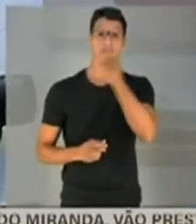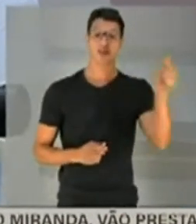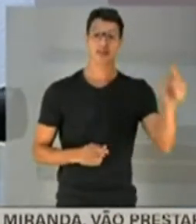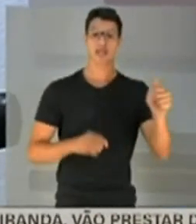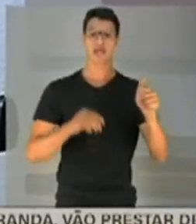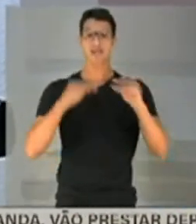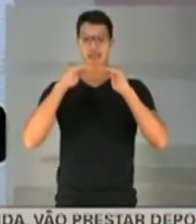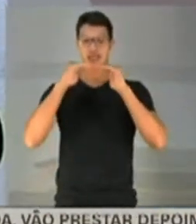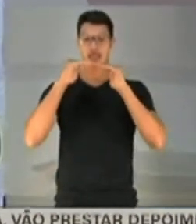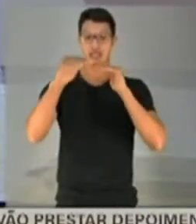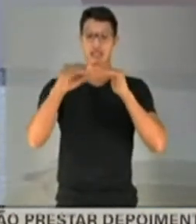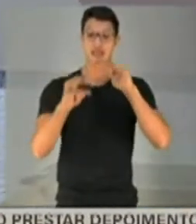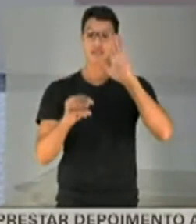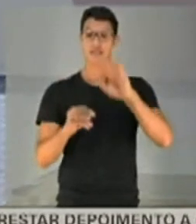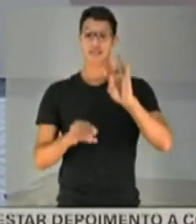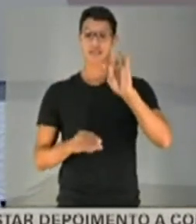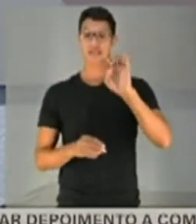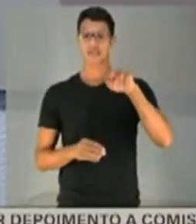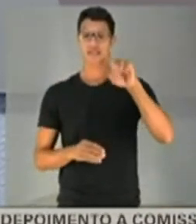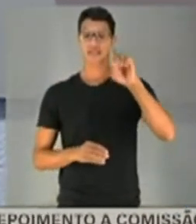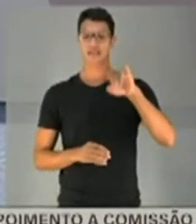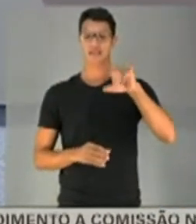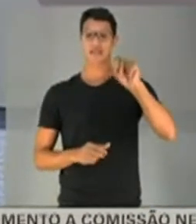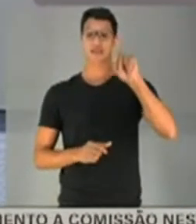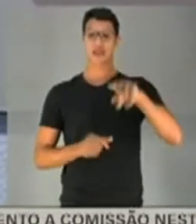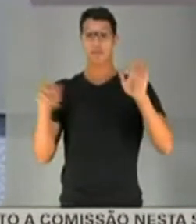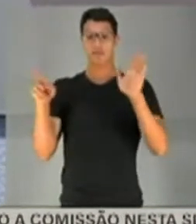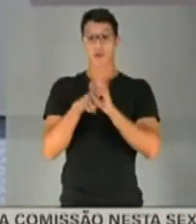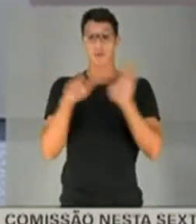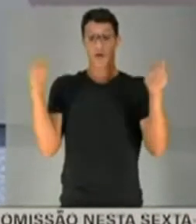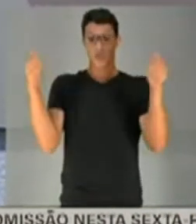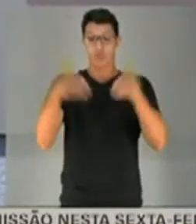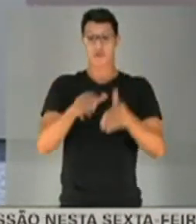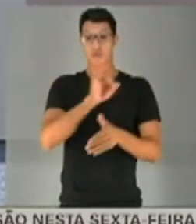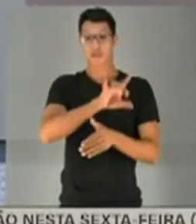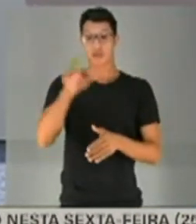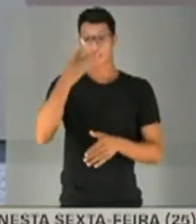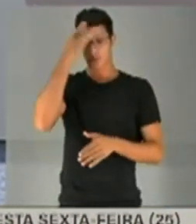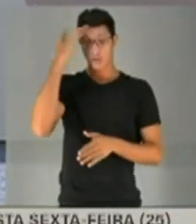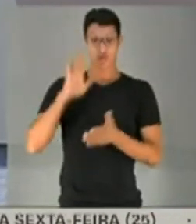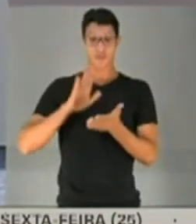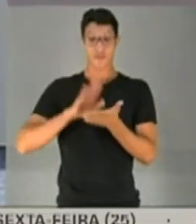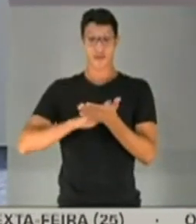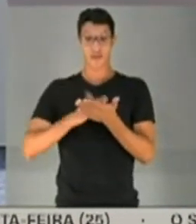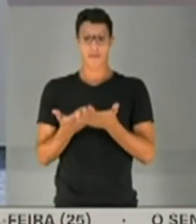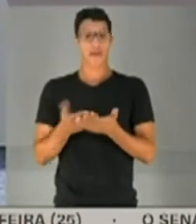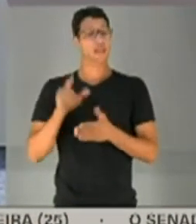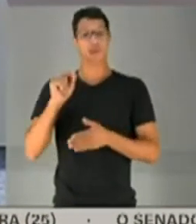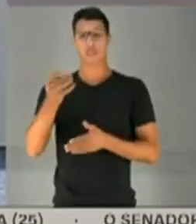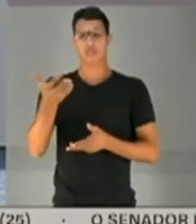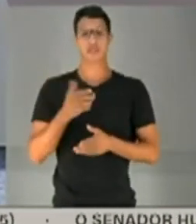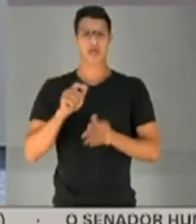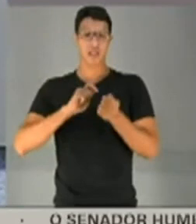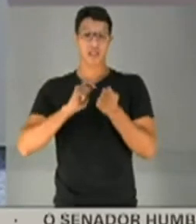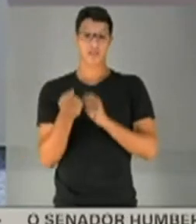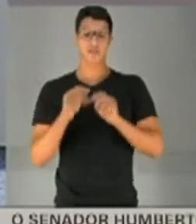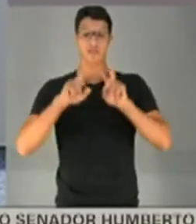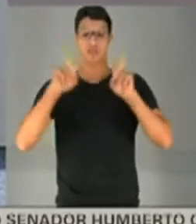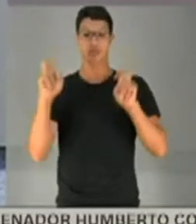essa tendência. Essa tendência é específica para a Covid-19. Cada pessoa pode fazer a interpretação que achar mais adequada.